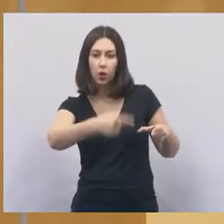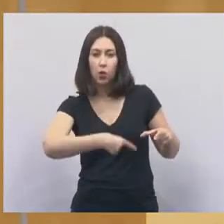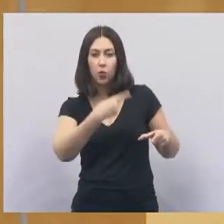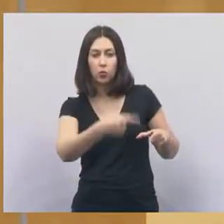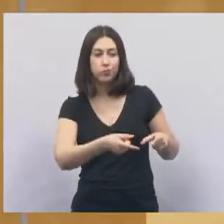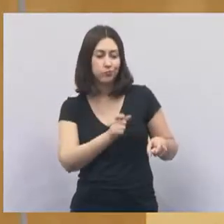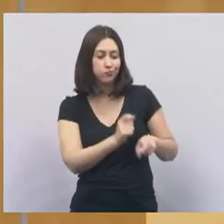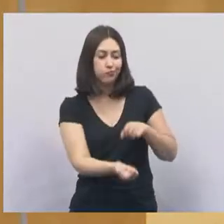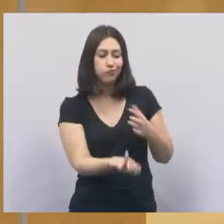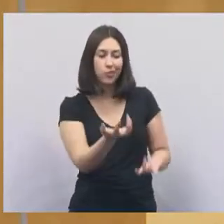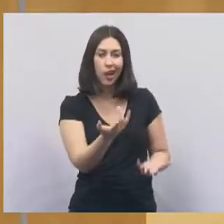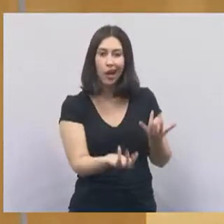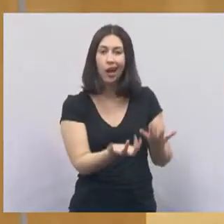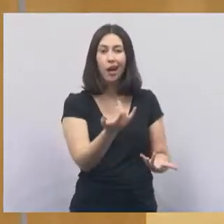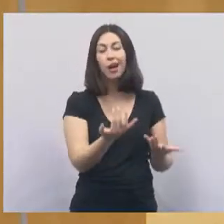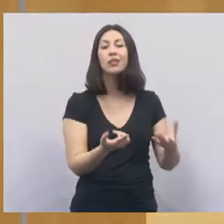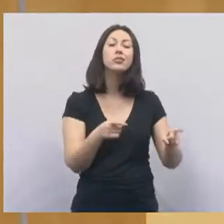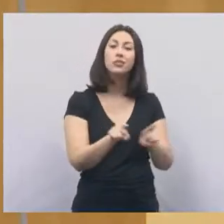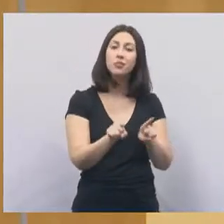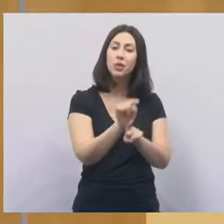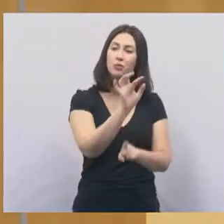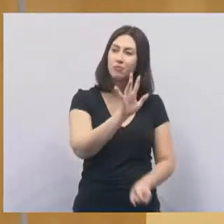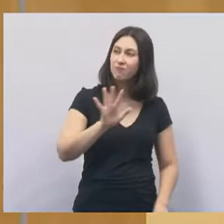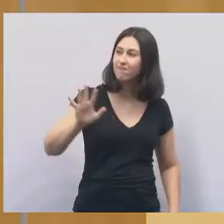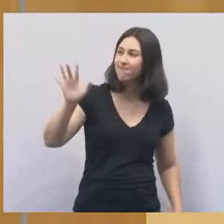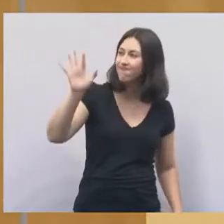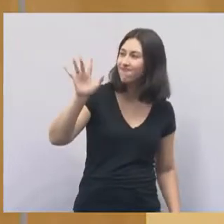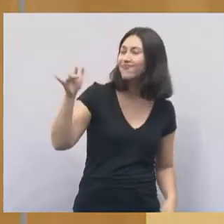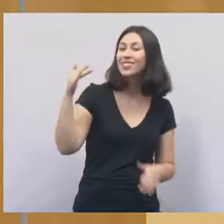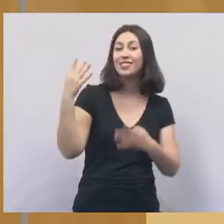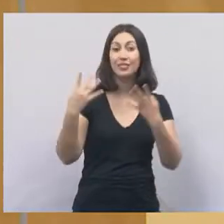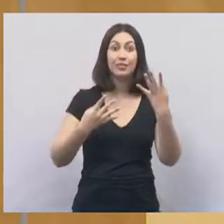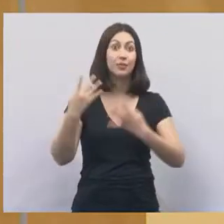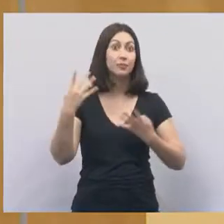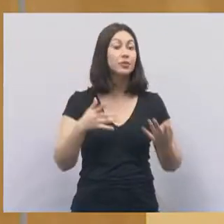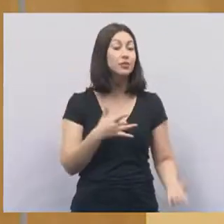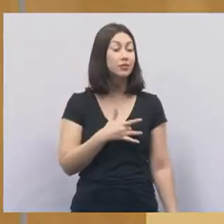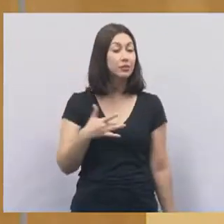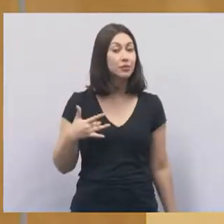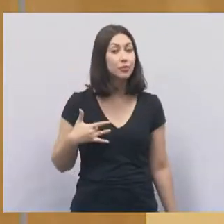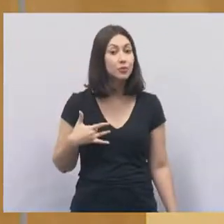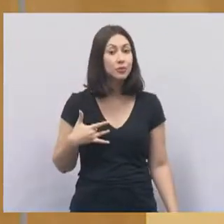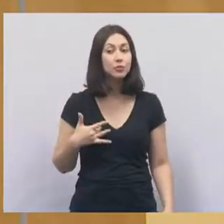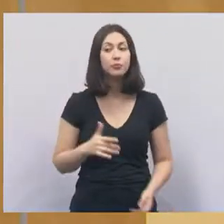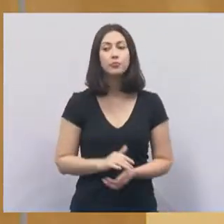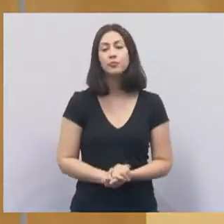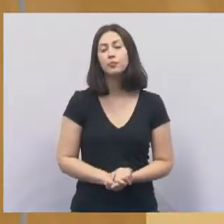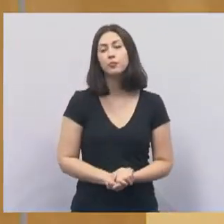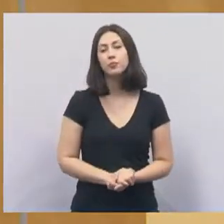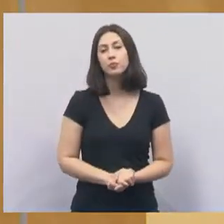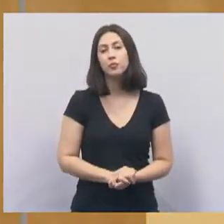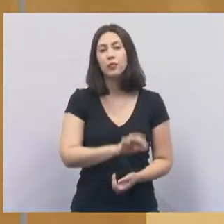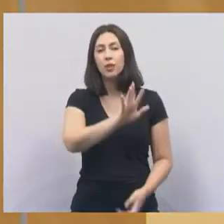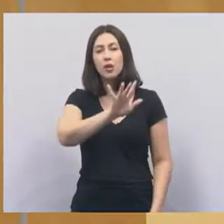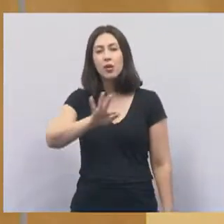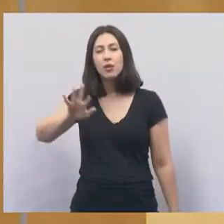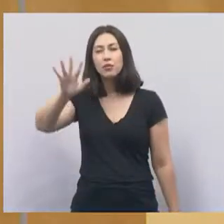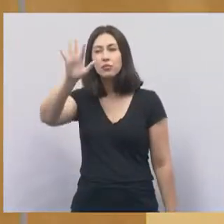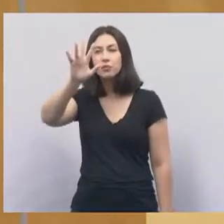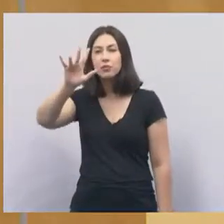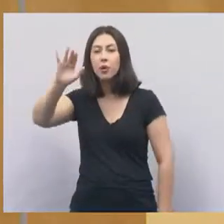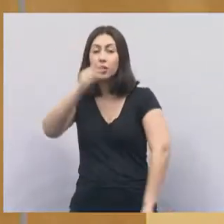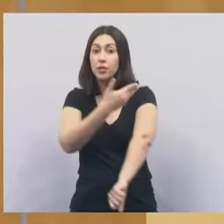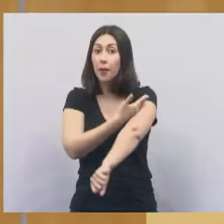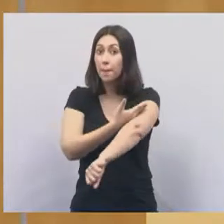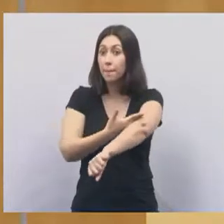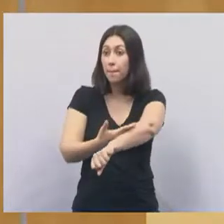também substâncias que realmente são prejudiciais à saúde das pessoas normalmente a fumaça branca